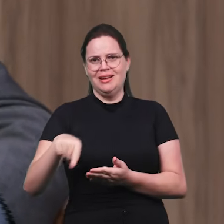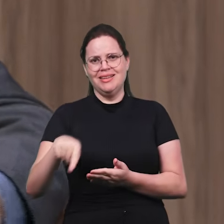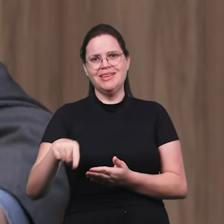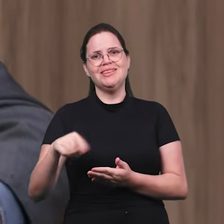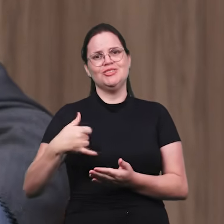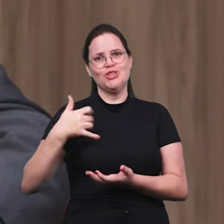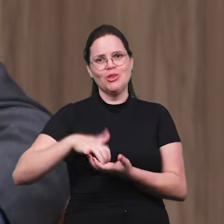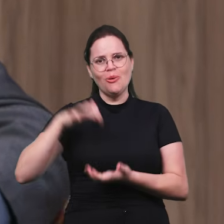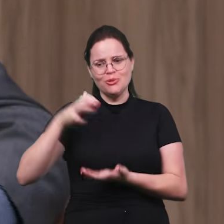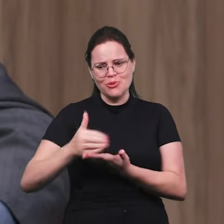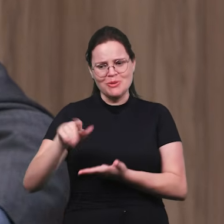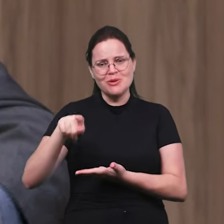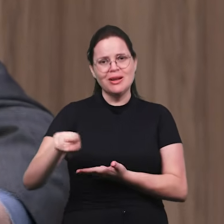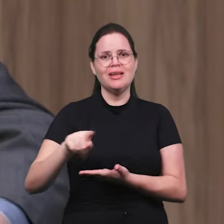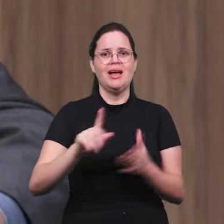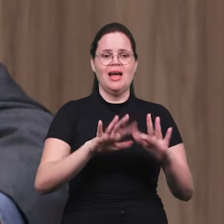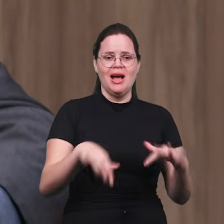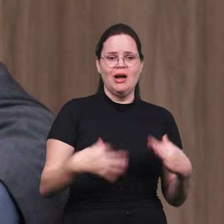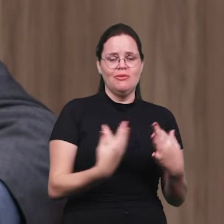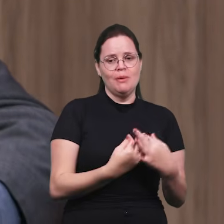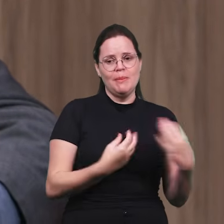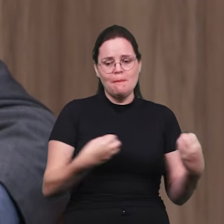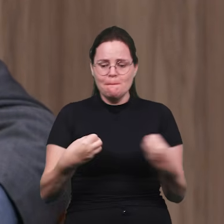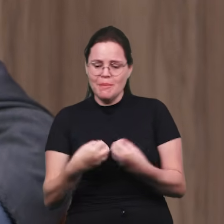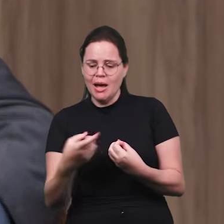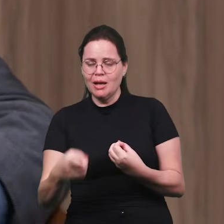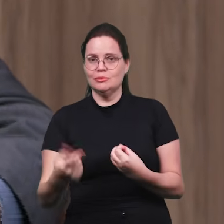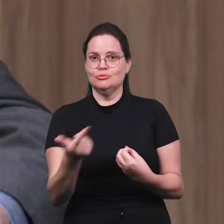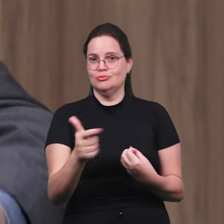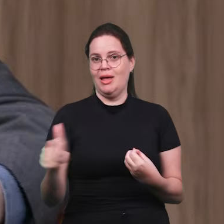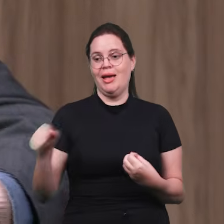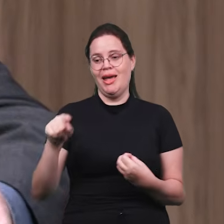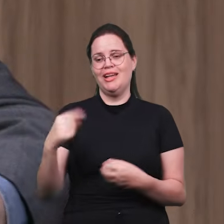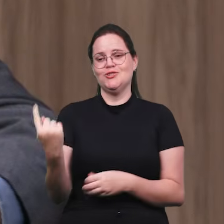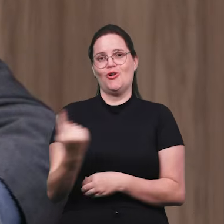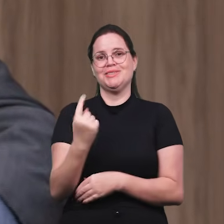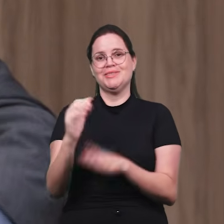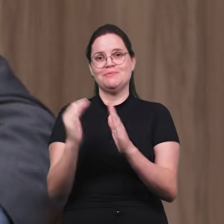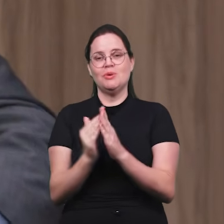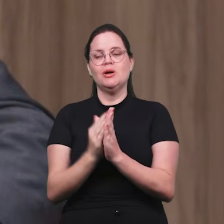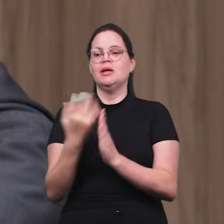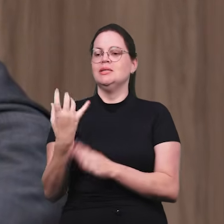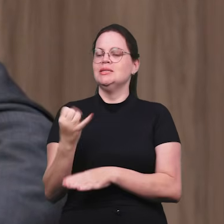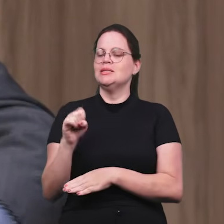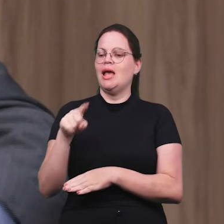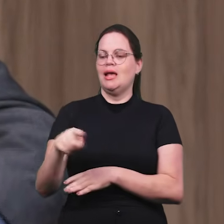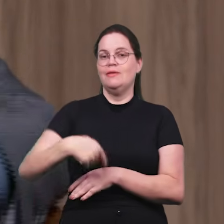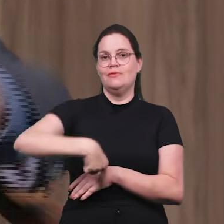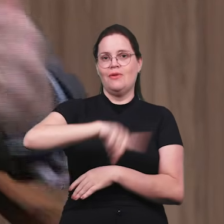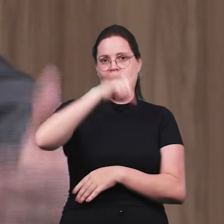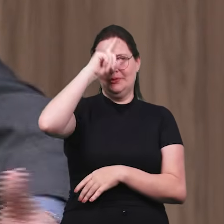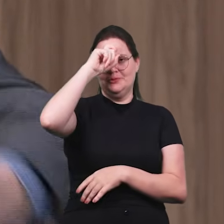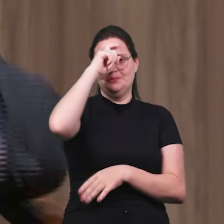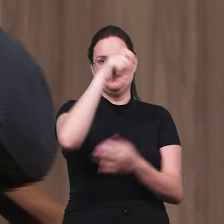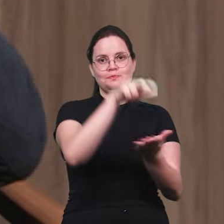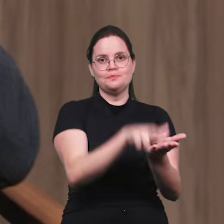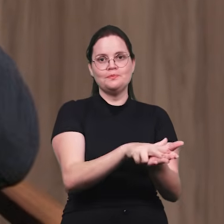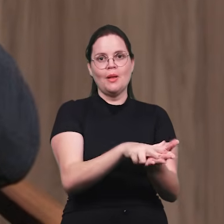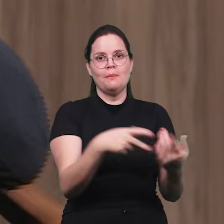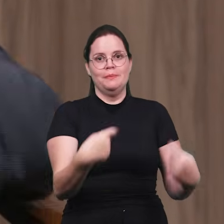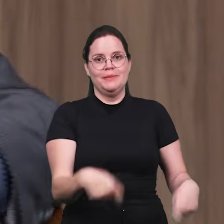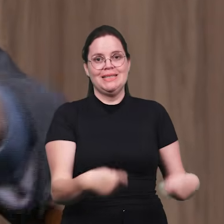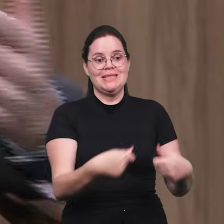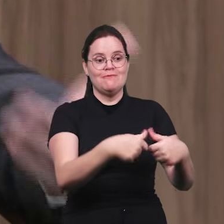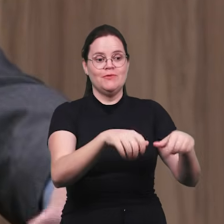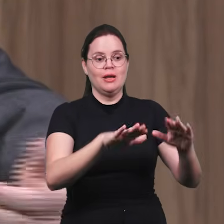perto, esse idoso muitas das vezes ele mora só, e quando ele chega a uma situação de internação, de permanecer a um